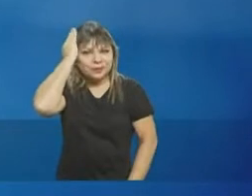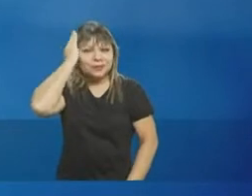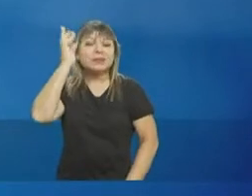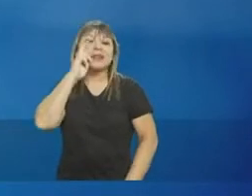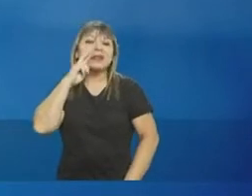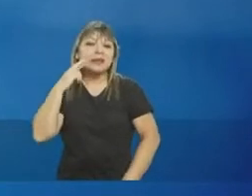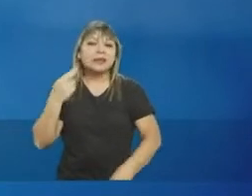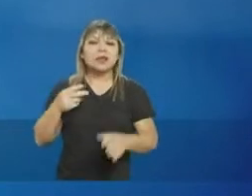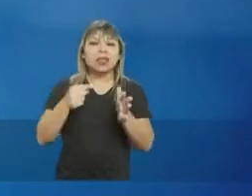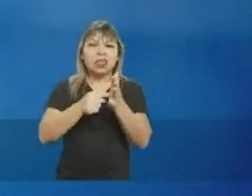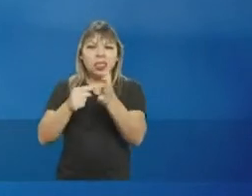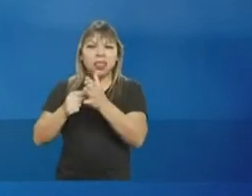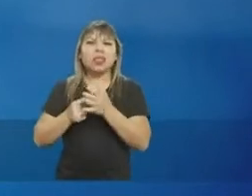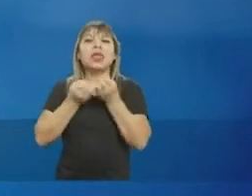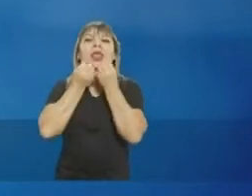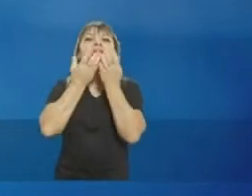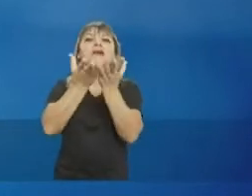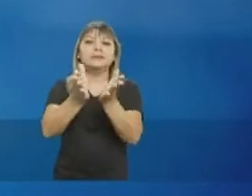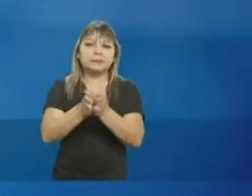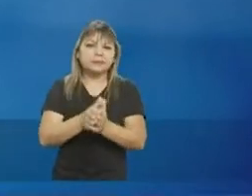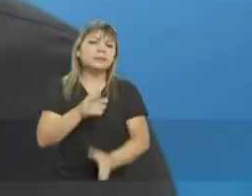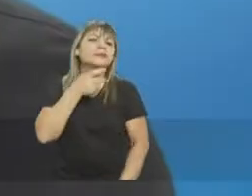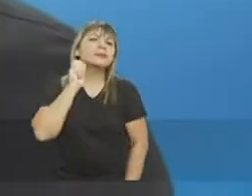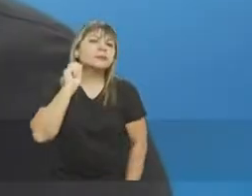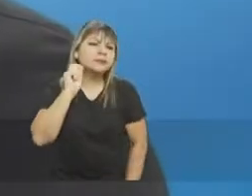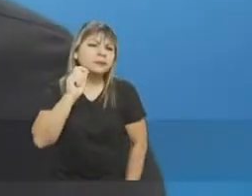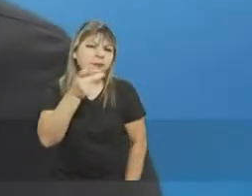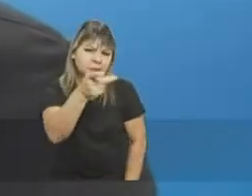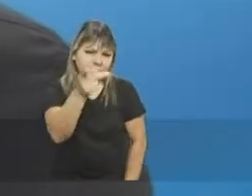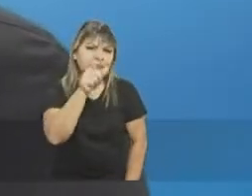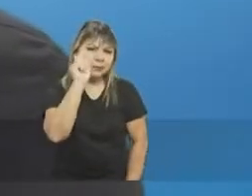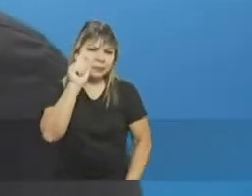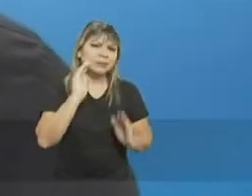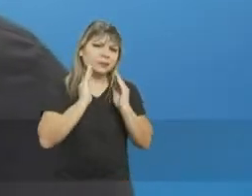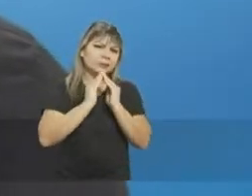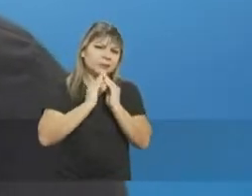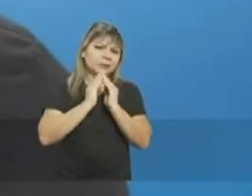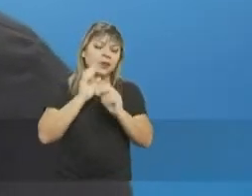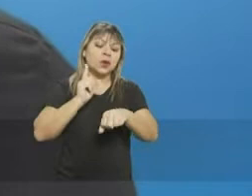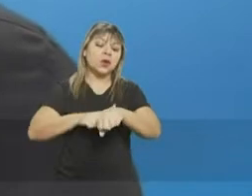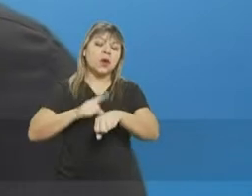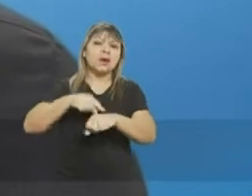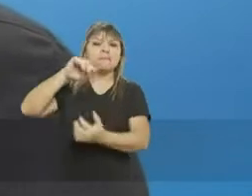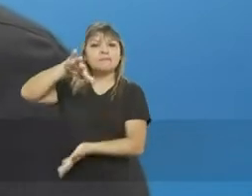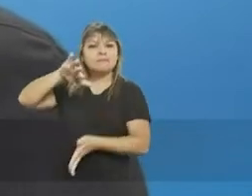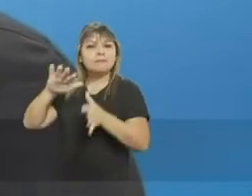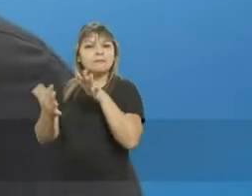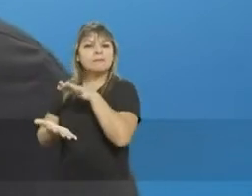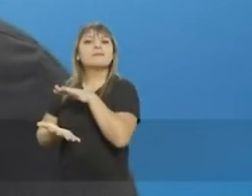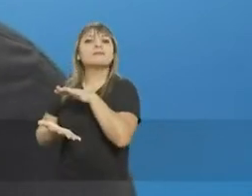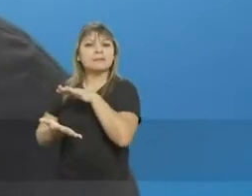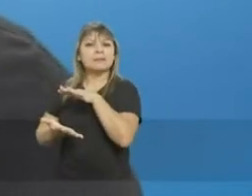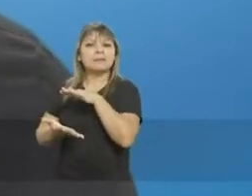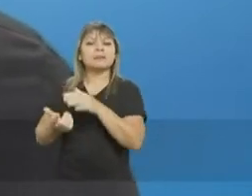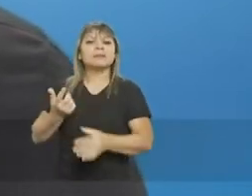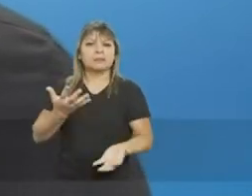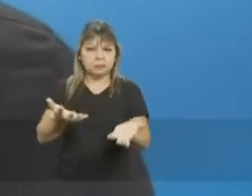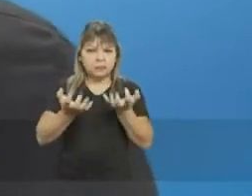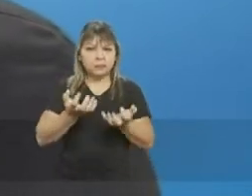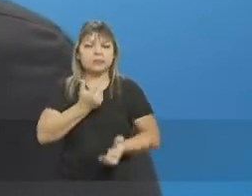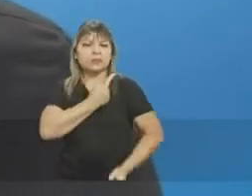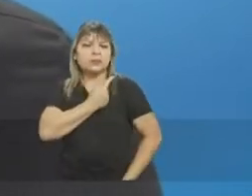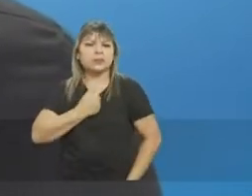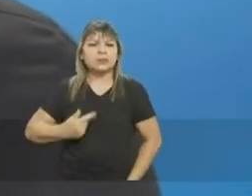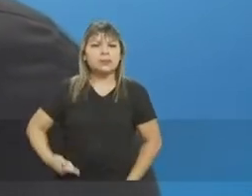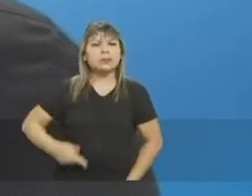Azambuja e do seu braço direito, o Riddle. Eu quero dizer para você que está em casa que chegou a hora da mudança.